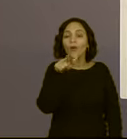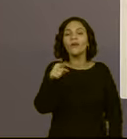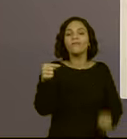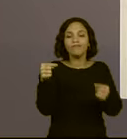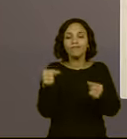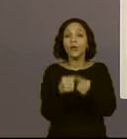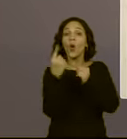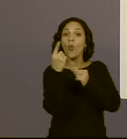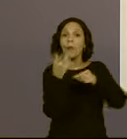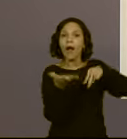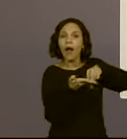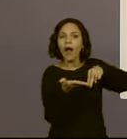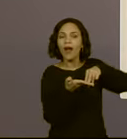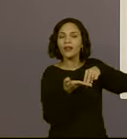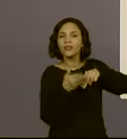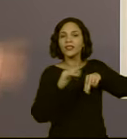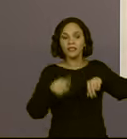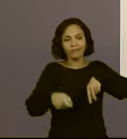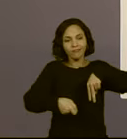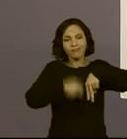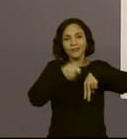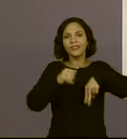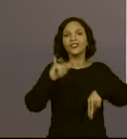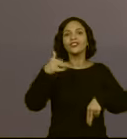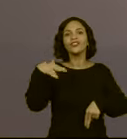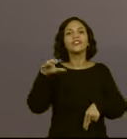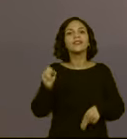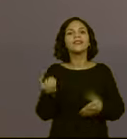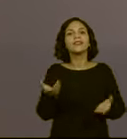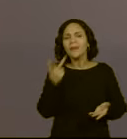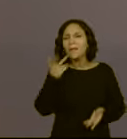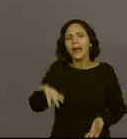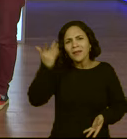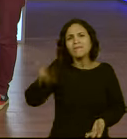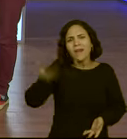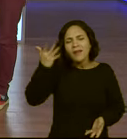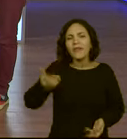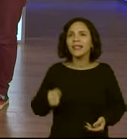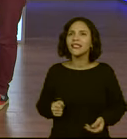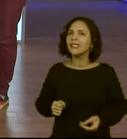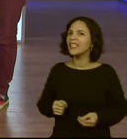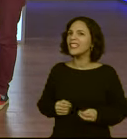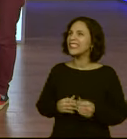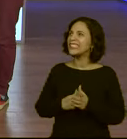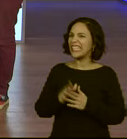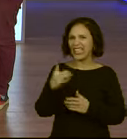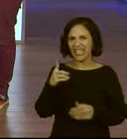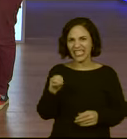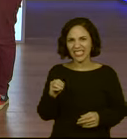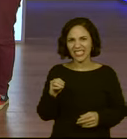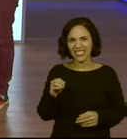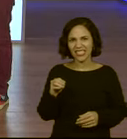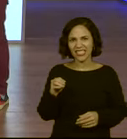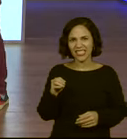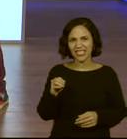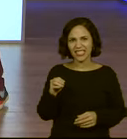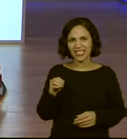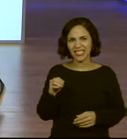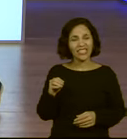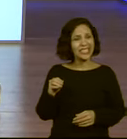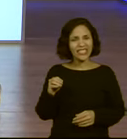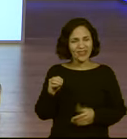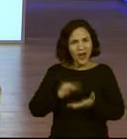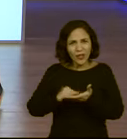necessários para produzir uma calça jeans quanto vai chuta mais vem mais altas mas 10 10